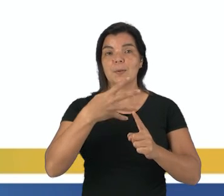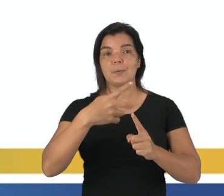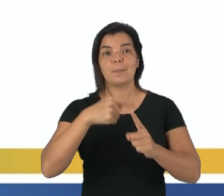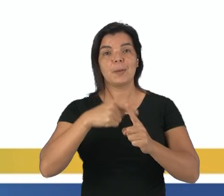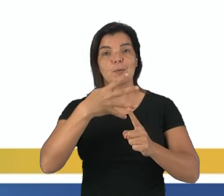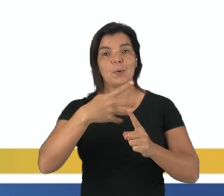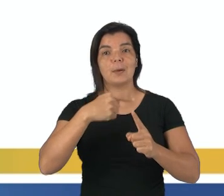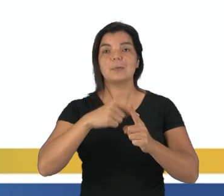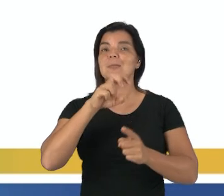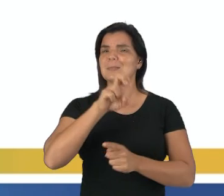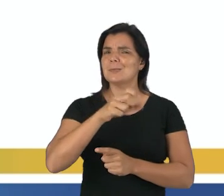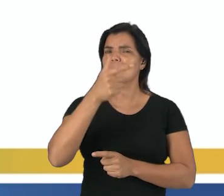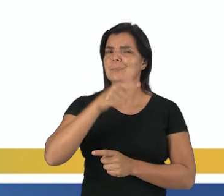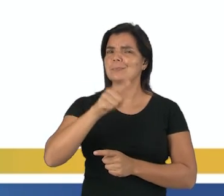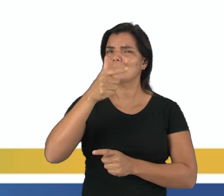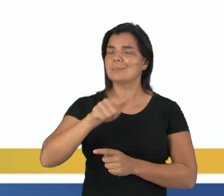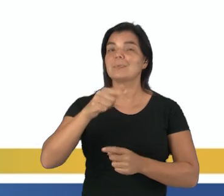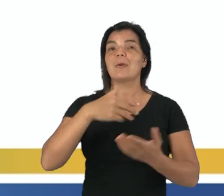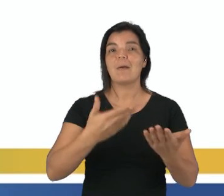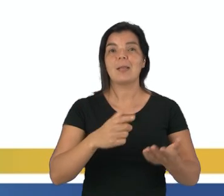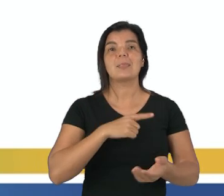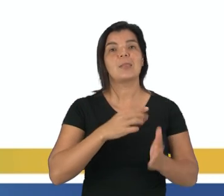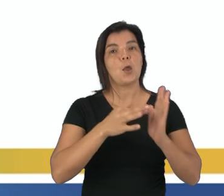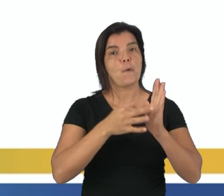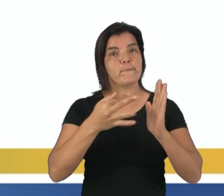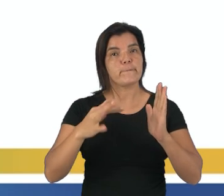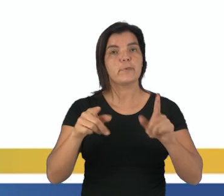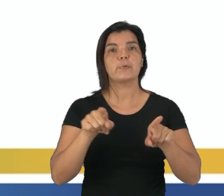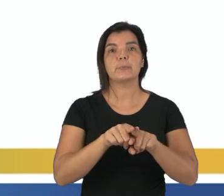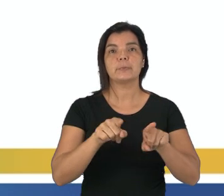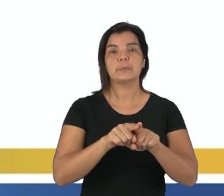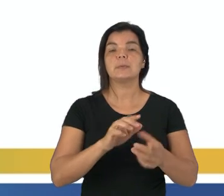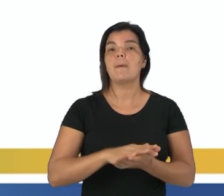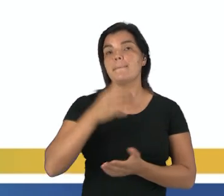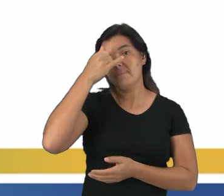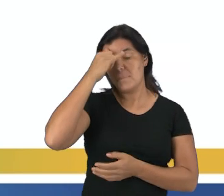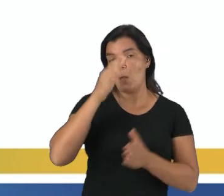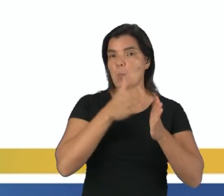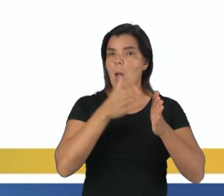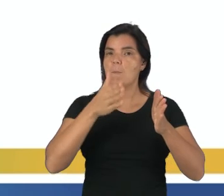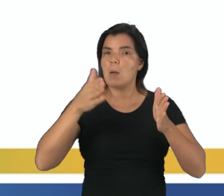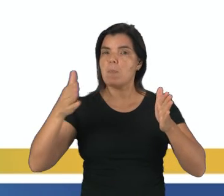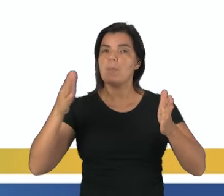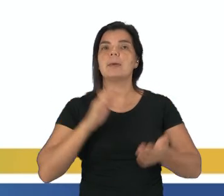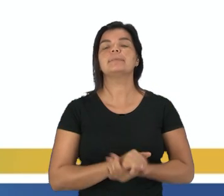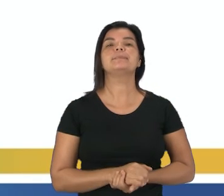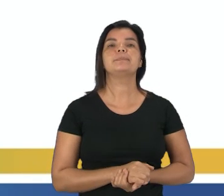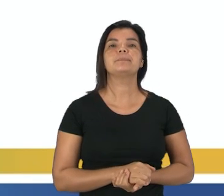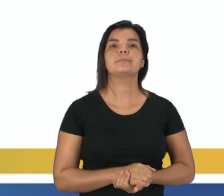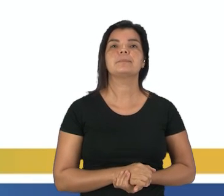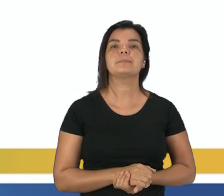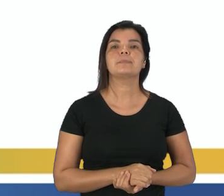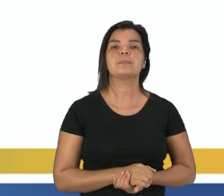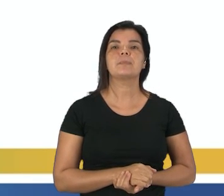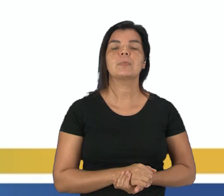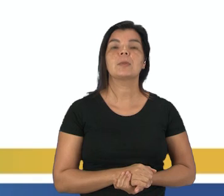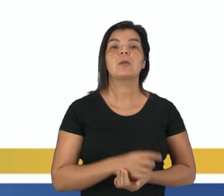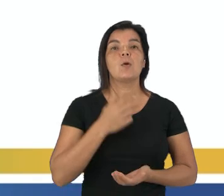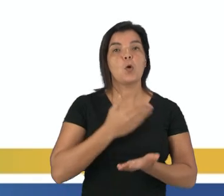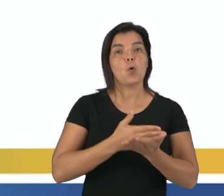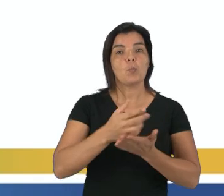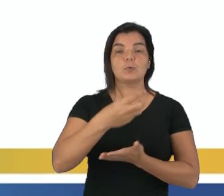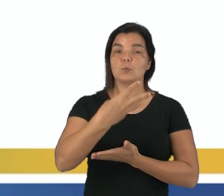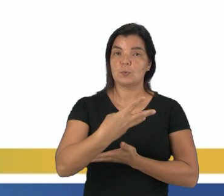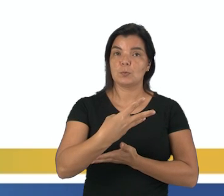mais 4, mais 5 vezes, né? E aí tem uma fórmula para fazer isso, né? Para evitar de você fazer essa conta de mais 4, mais 4, mais 4. Começou